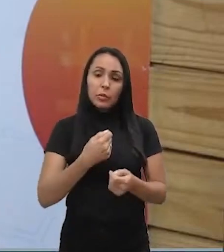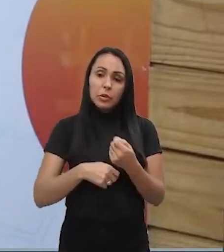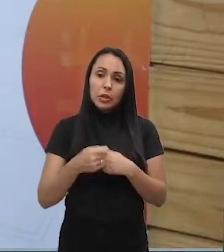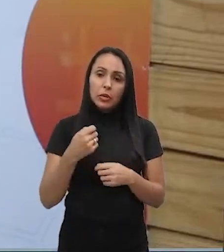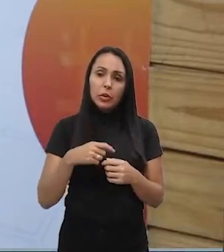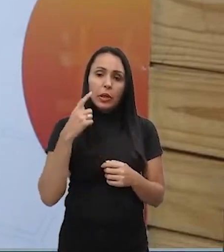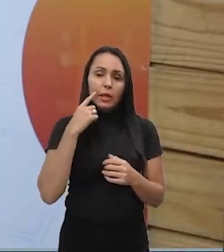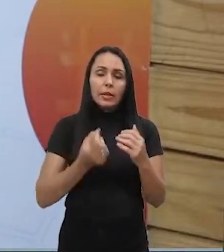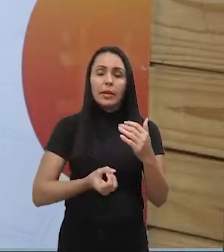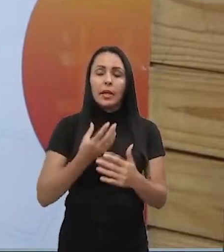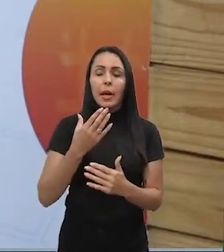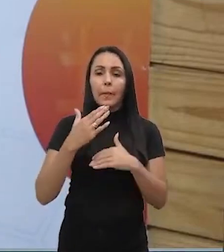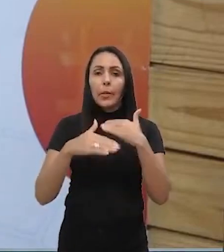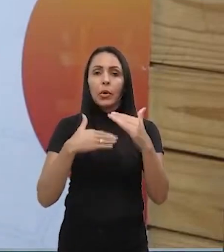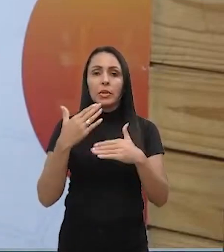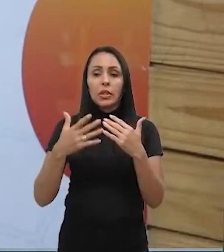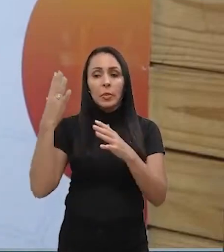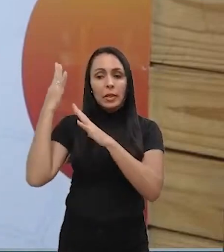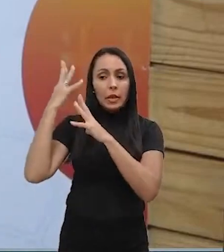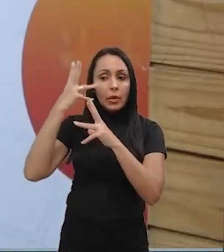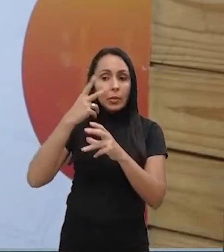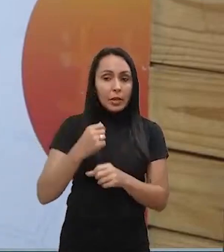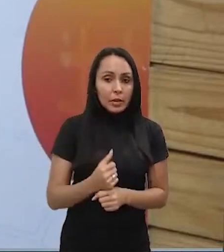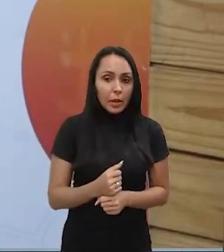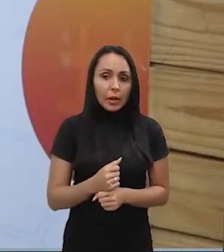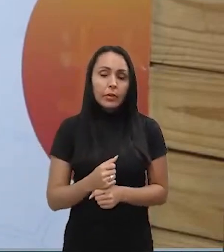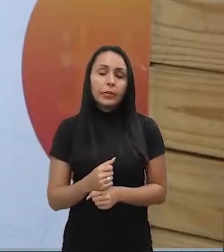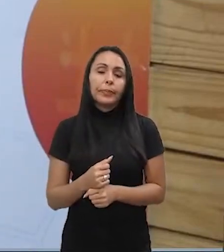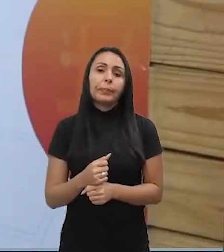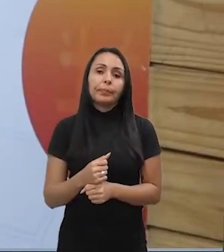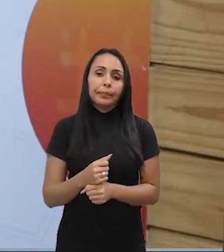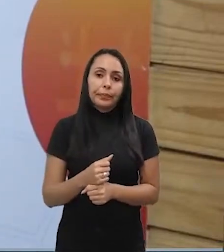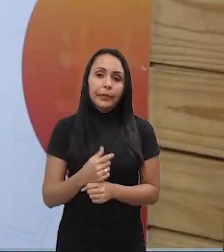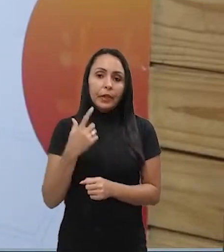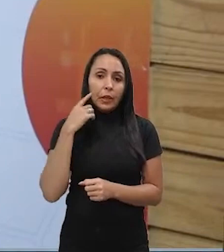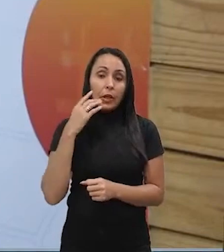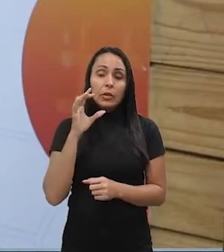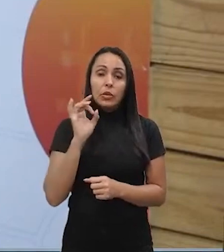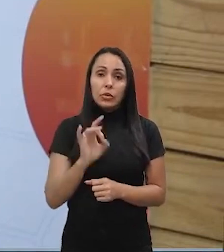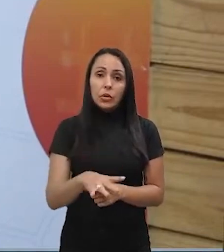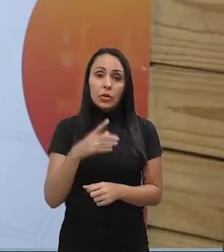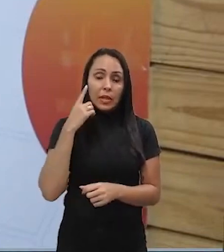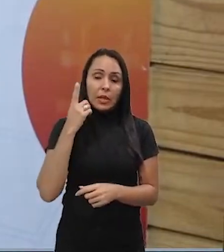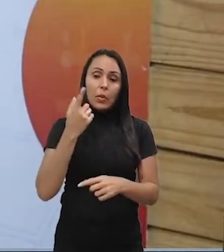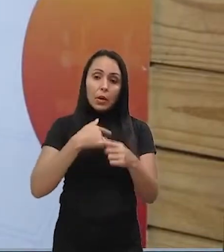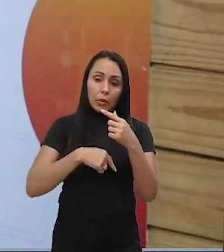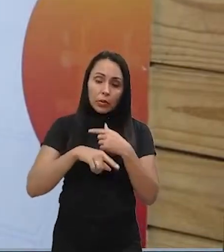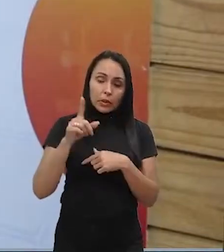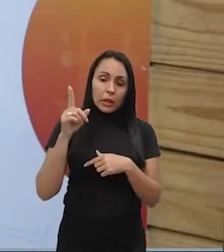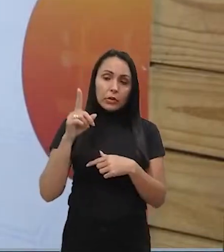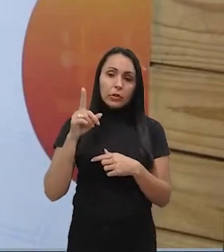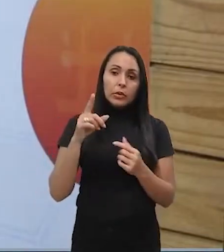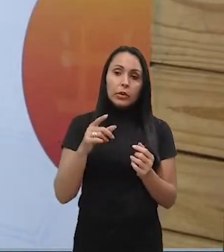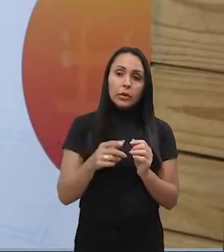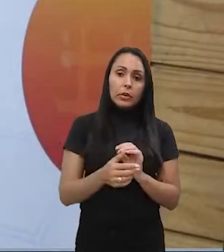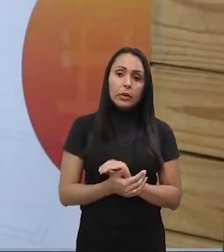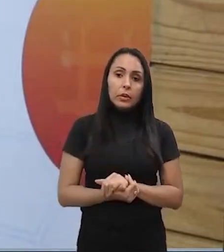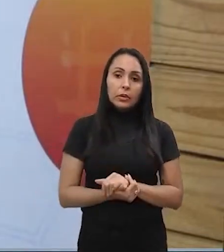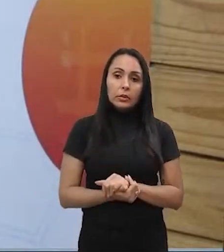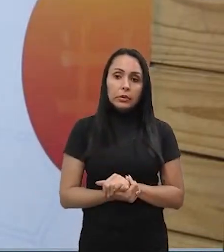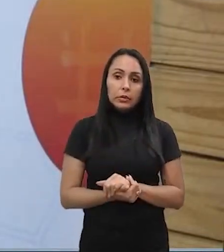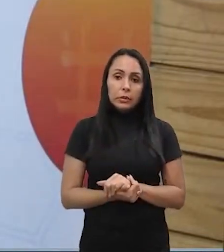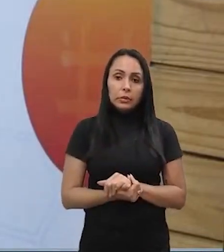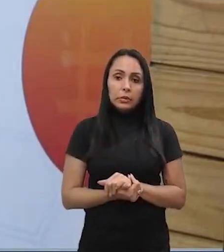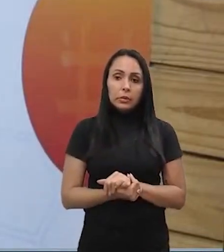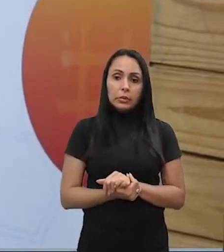criar processos para obter resultados. E esses resultados, eles só serão alcançados se forem